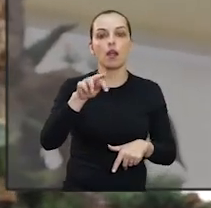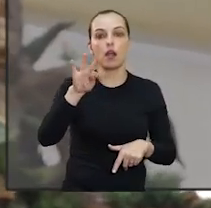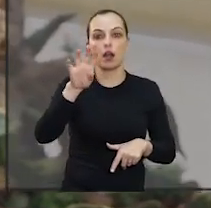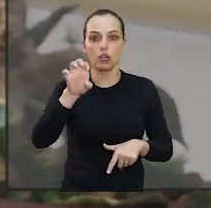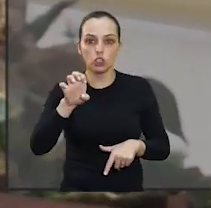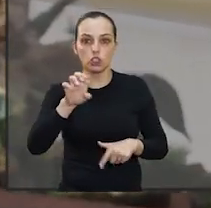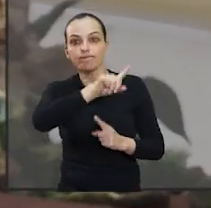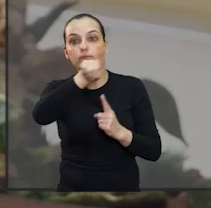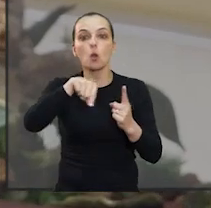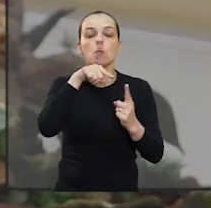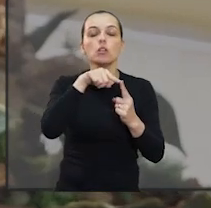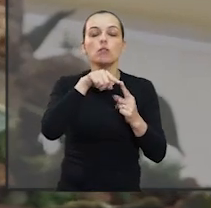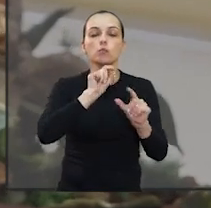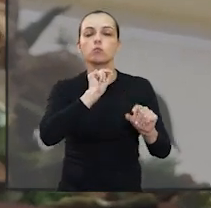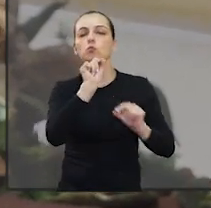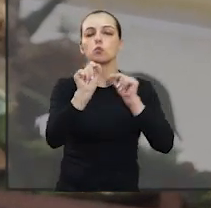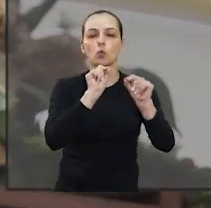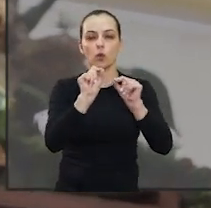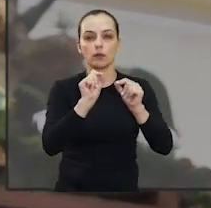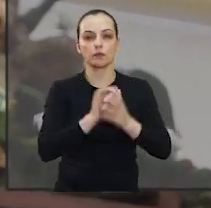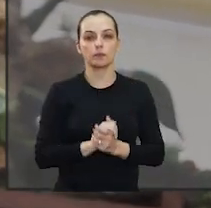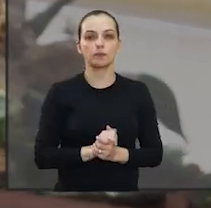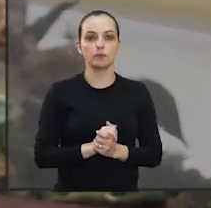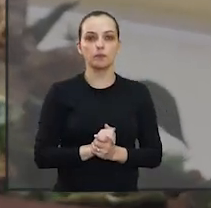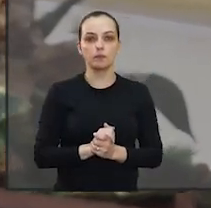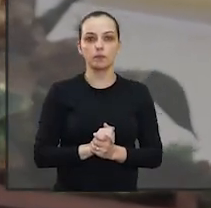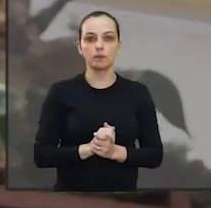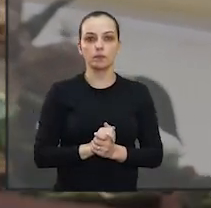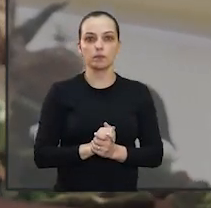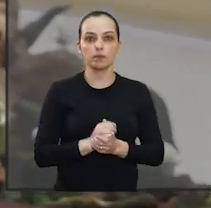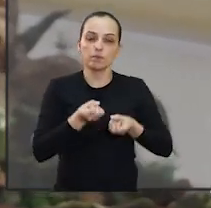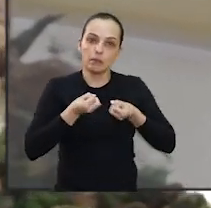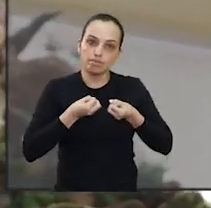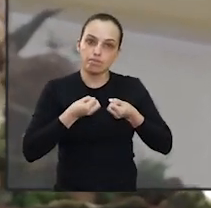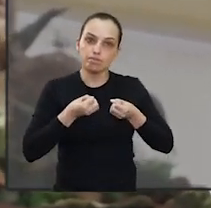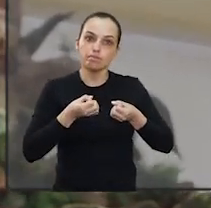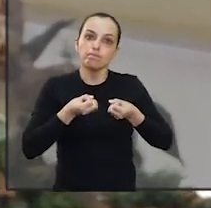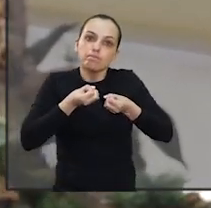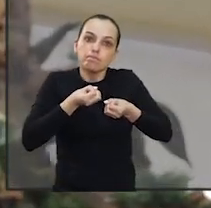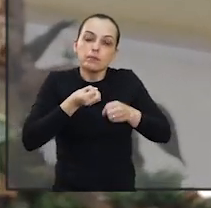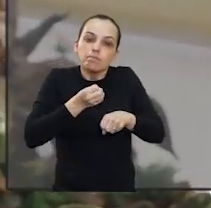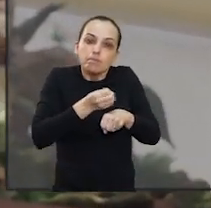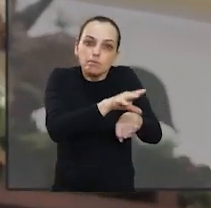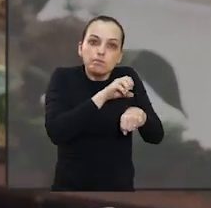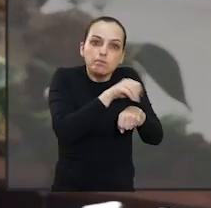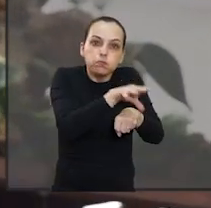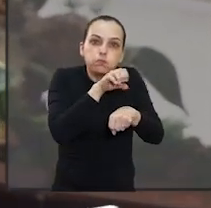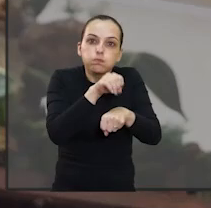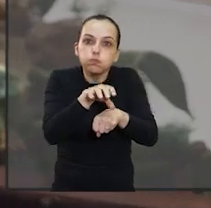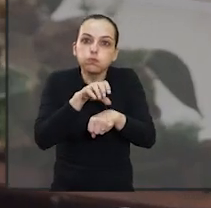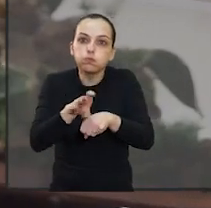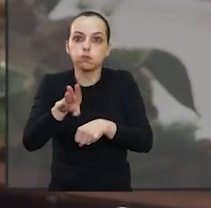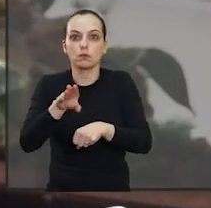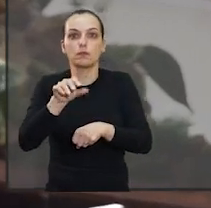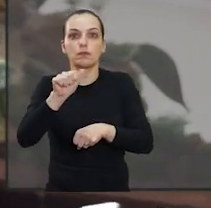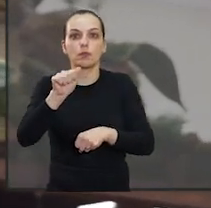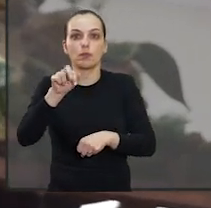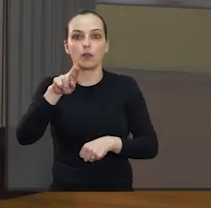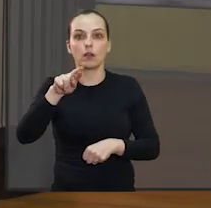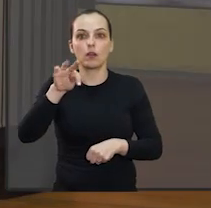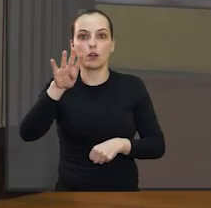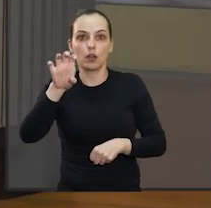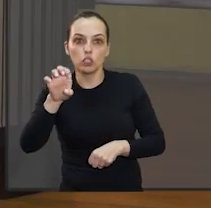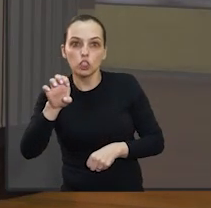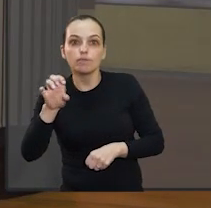dá importância àquilo. Então o que falta, né, e o que a gente tem trabalhado muito, não